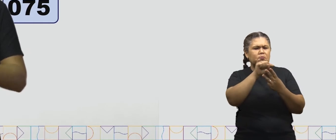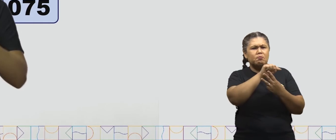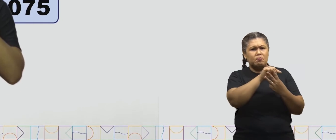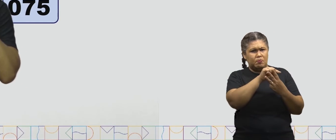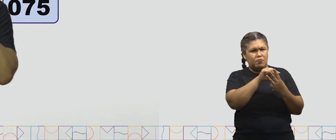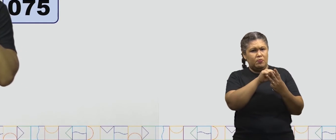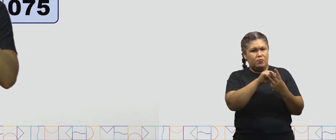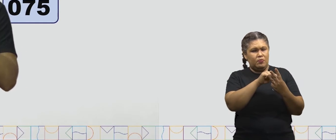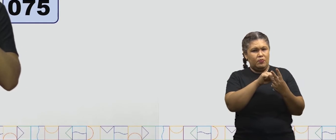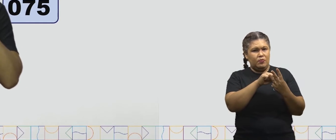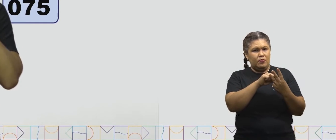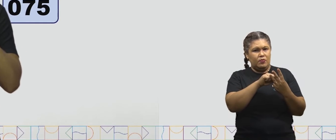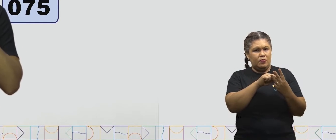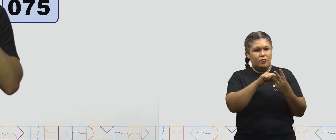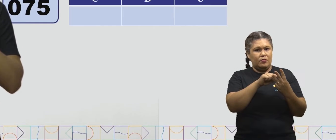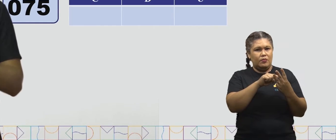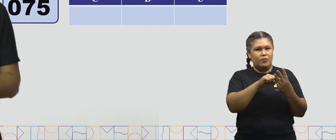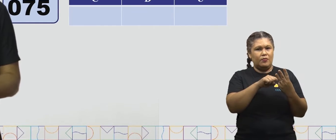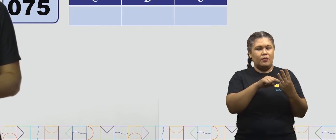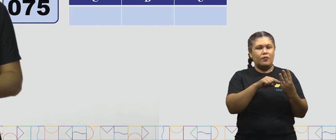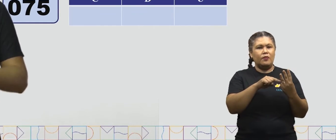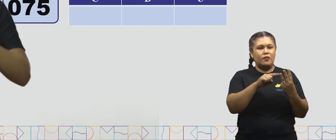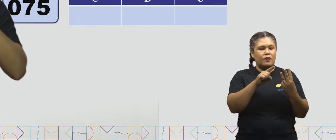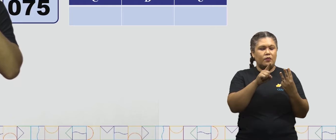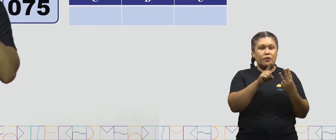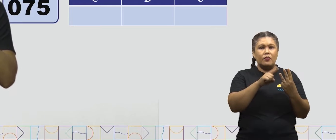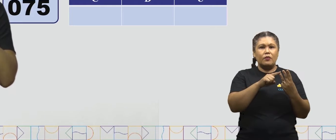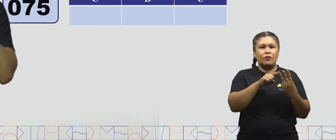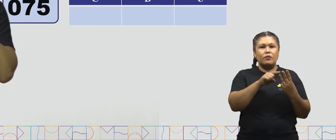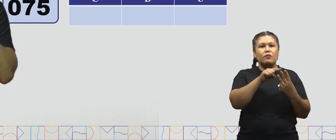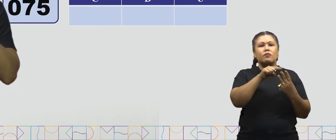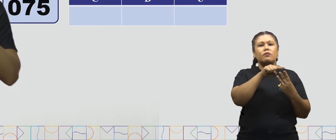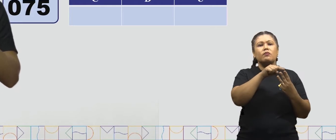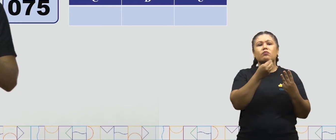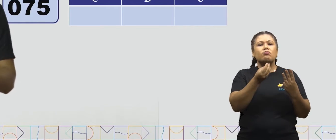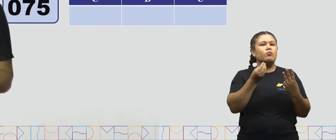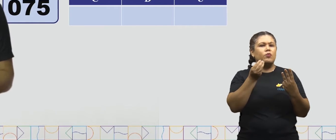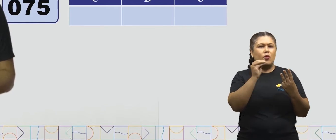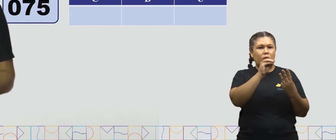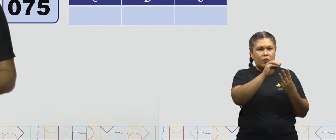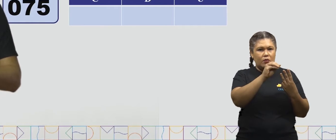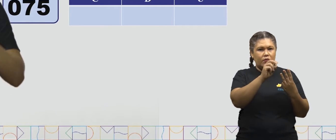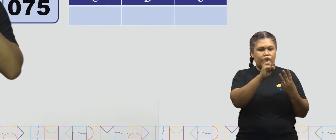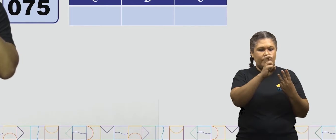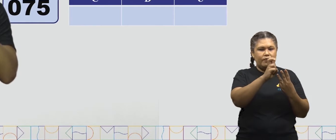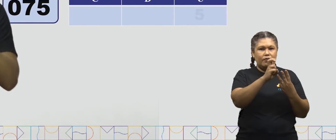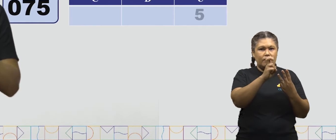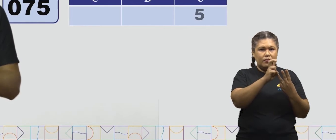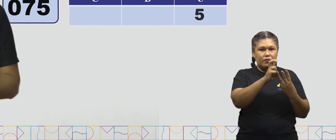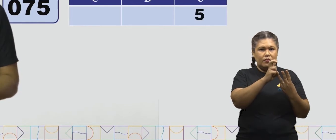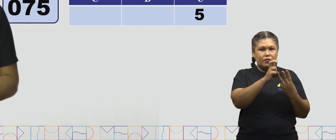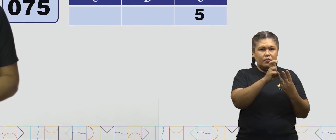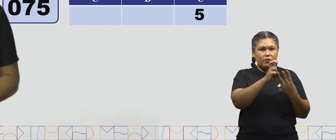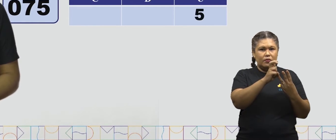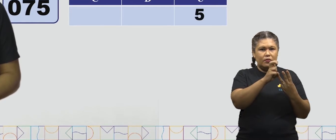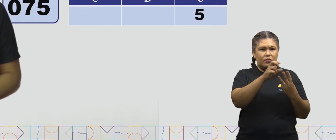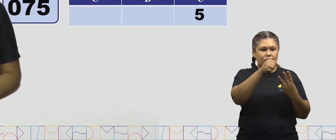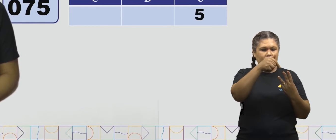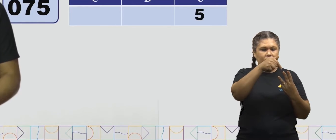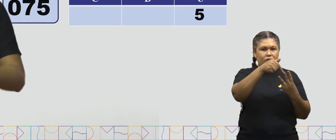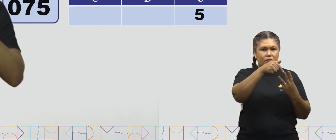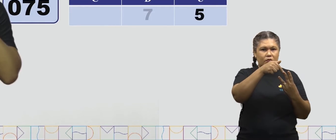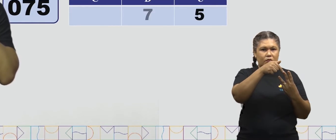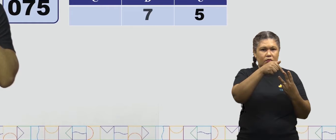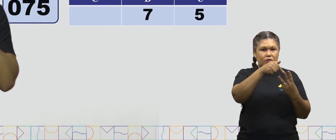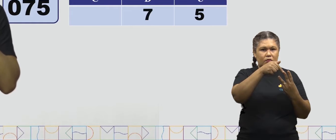075. No quadro valor-lugar, fica da seguinte forma: o 5 fica na